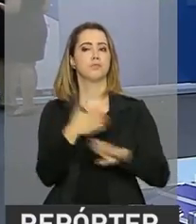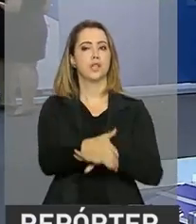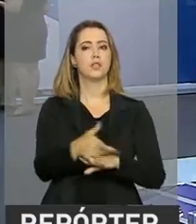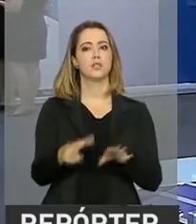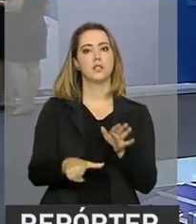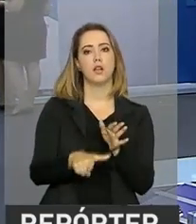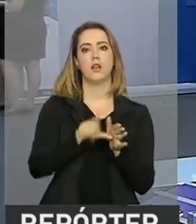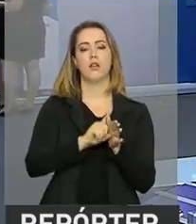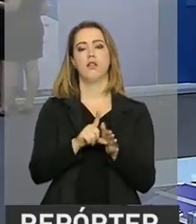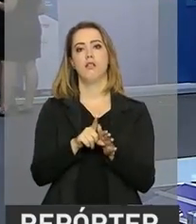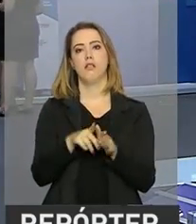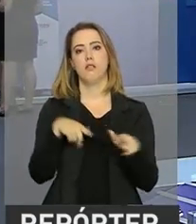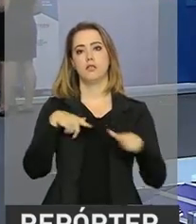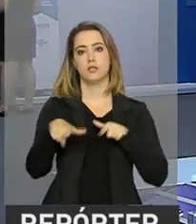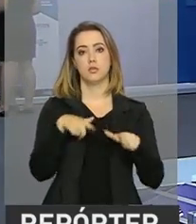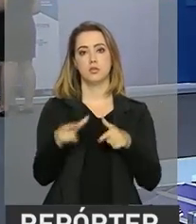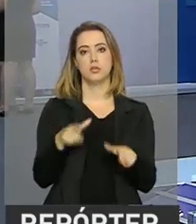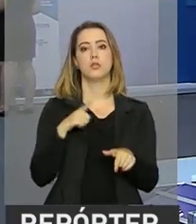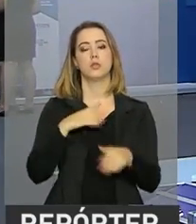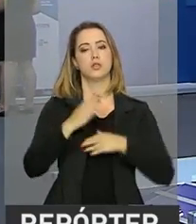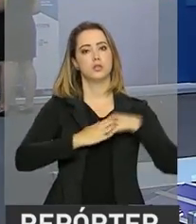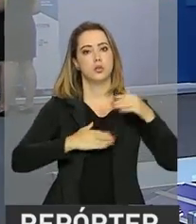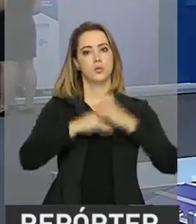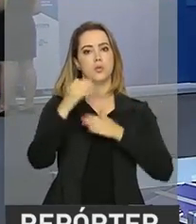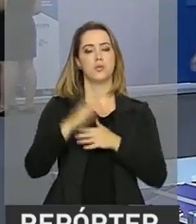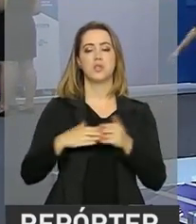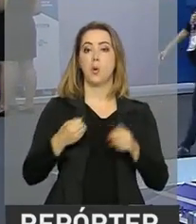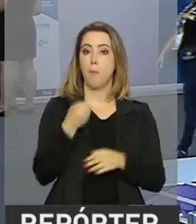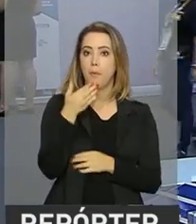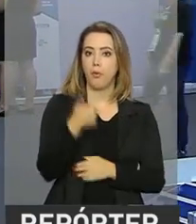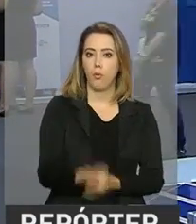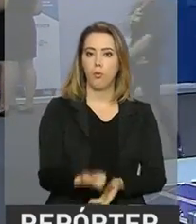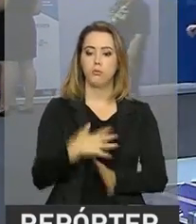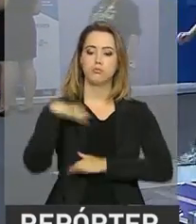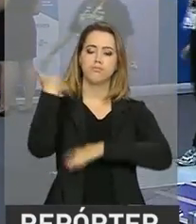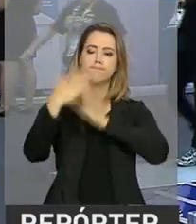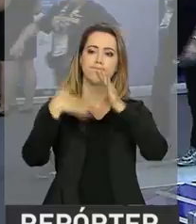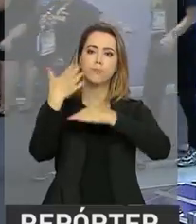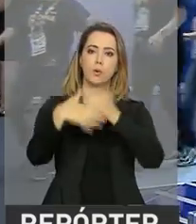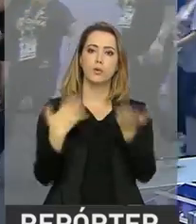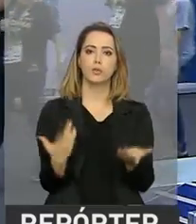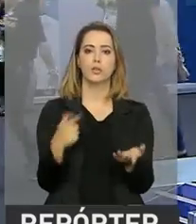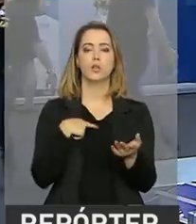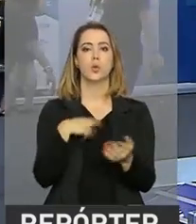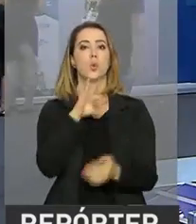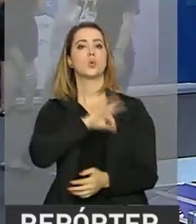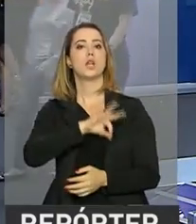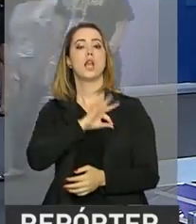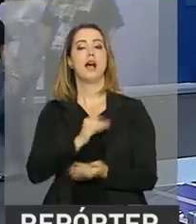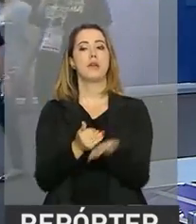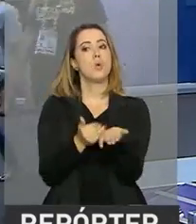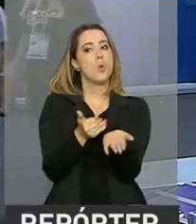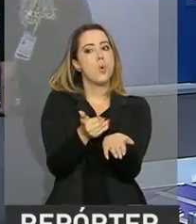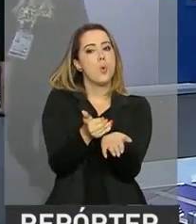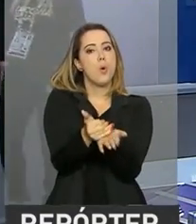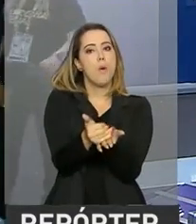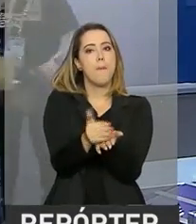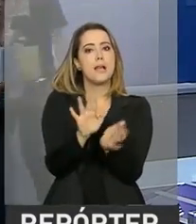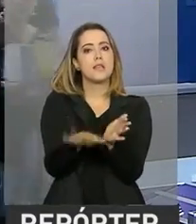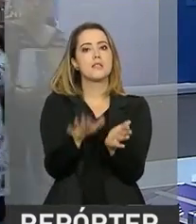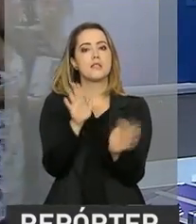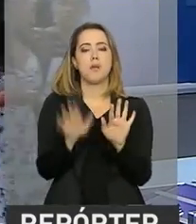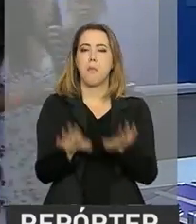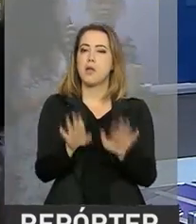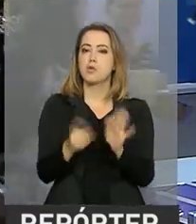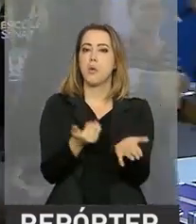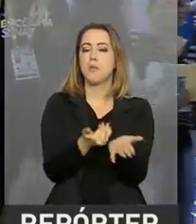de trabalho, vai ter uma profissão bem remunerada, que evolui ao longo do tempo. O salário inicial na maior parte das